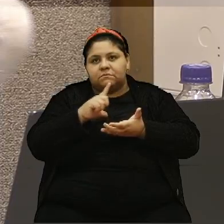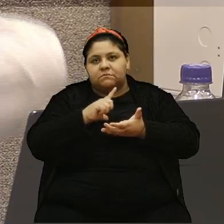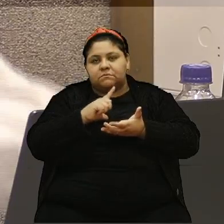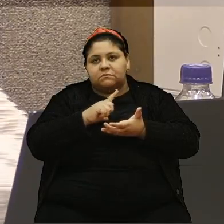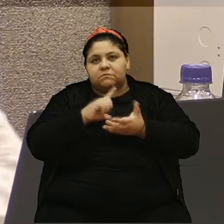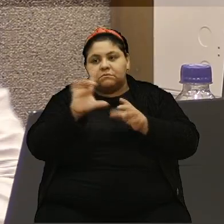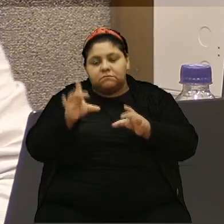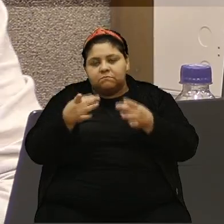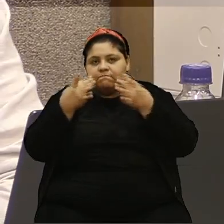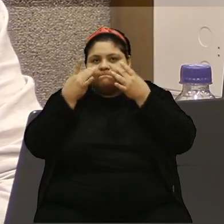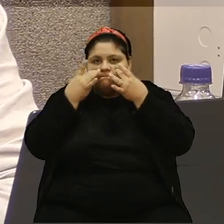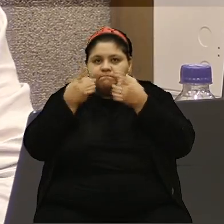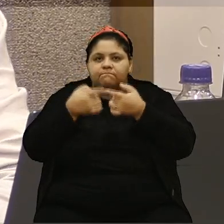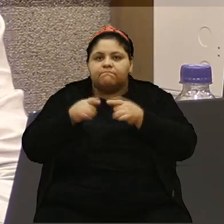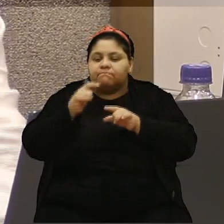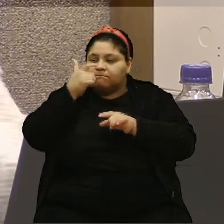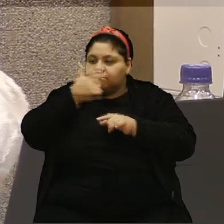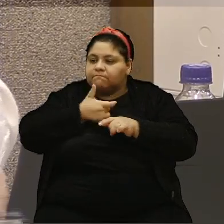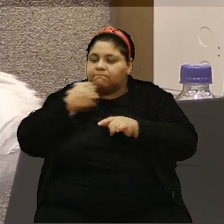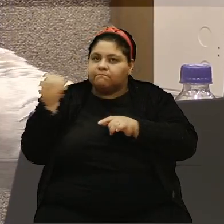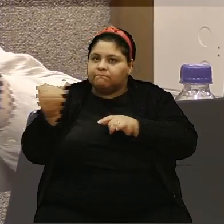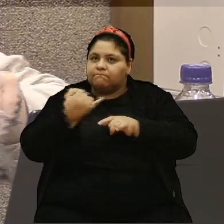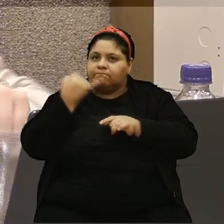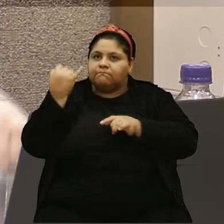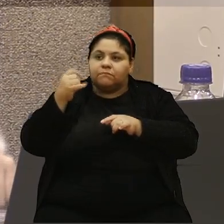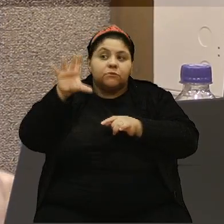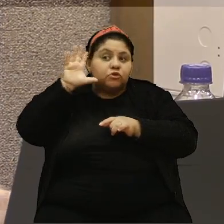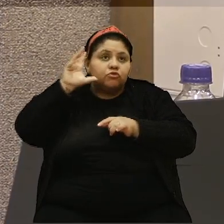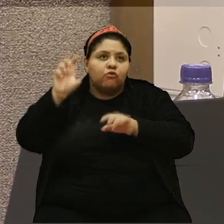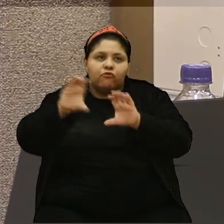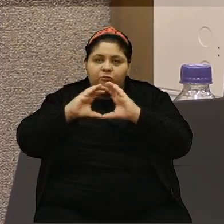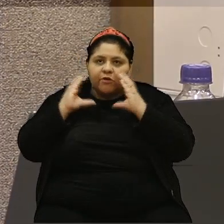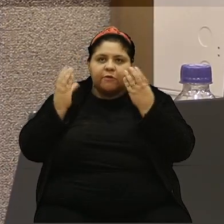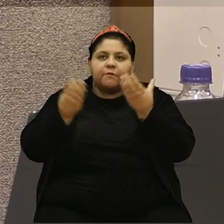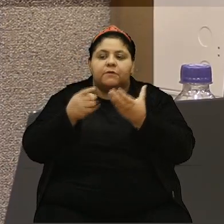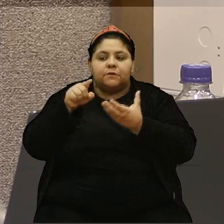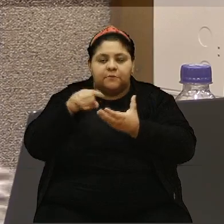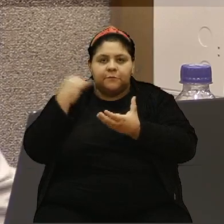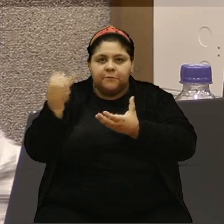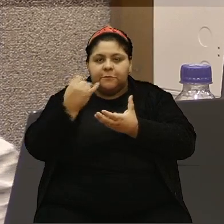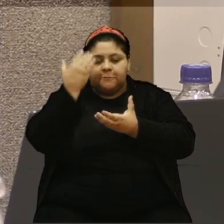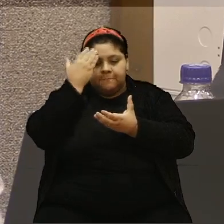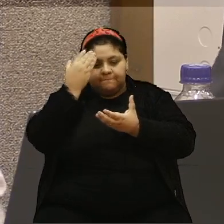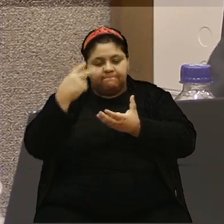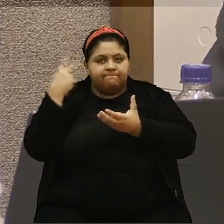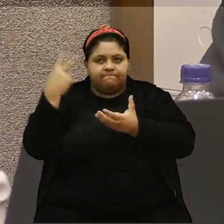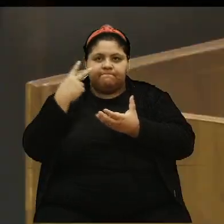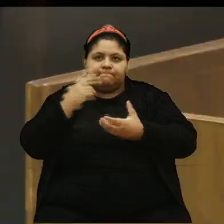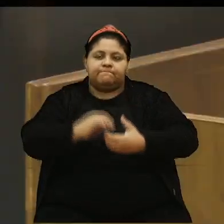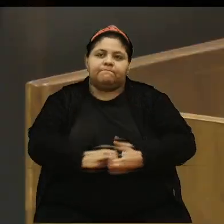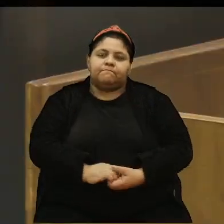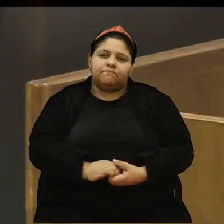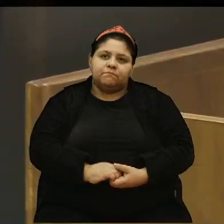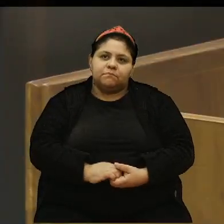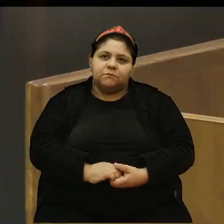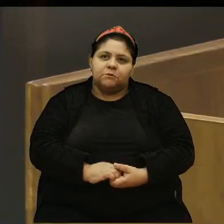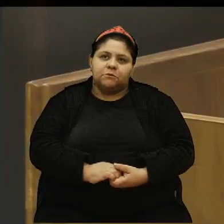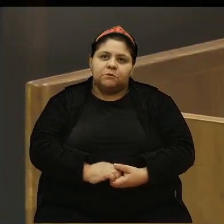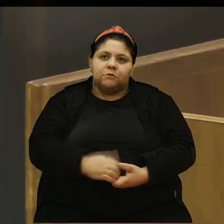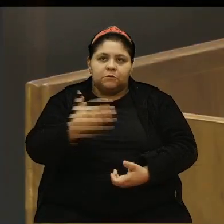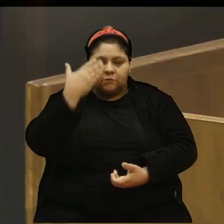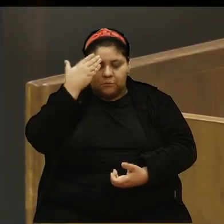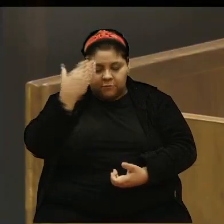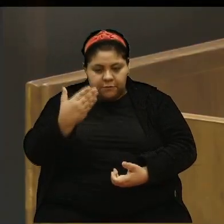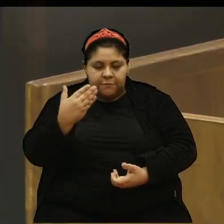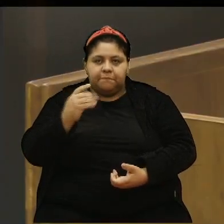muito atentos, mas acho muito importante se ouvir a população, isso é fundamental. Obrigado, vereador. Obrigado pelas palavras,